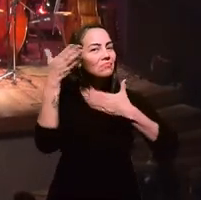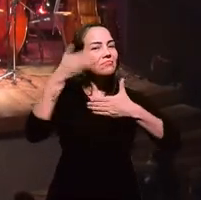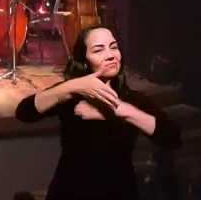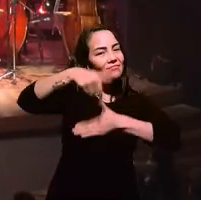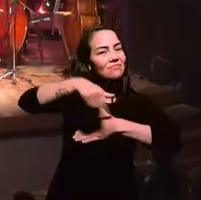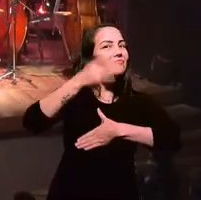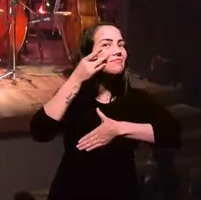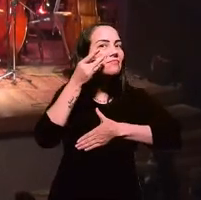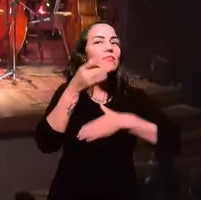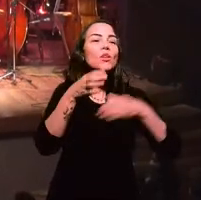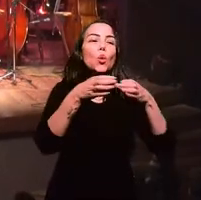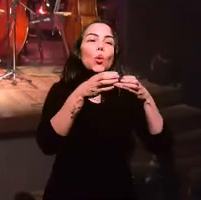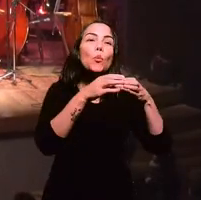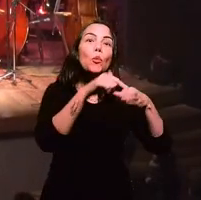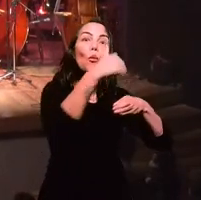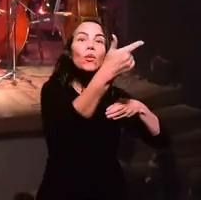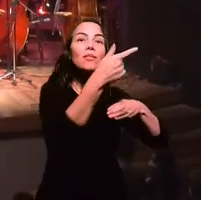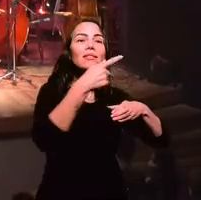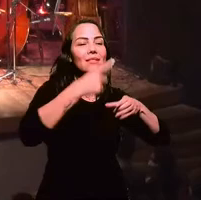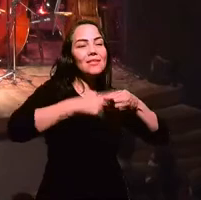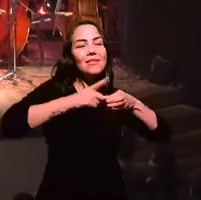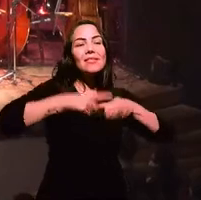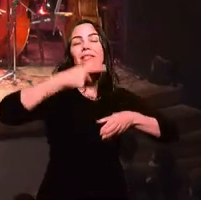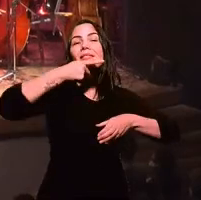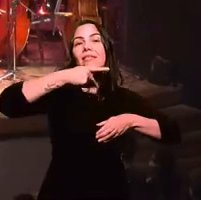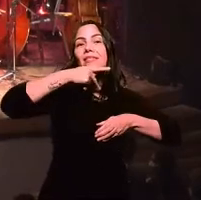Bravo, obrigado.